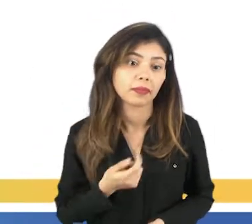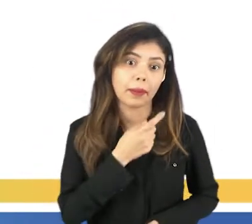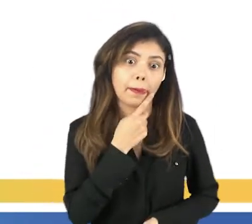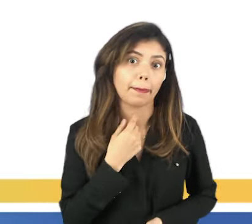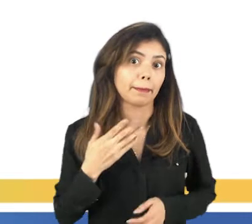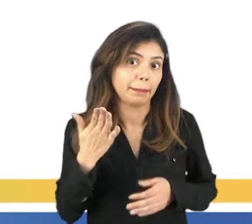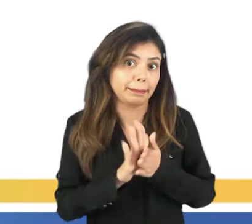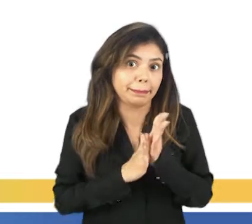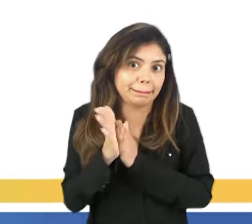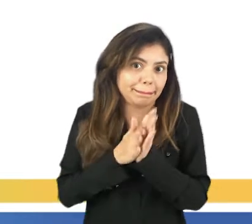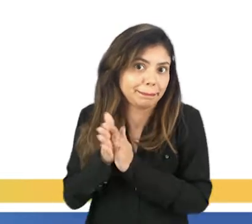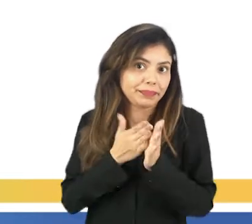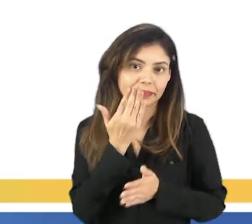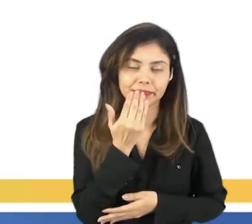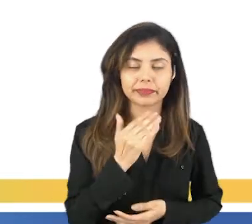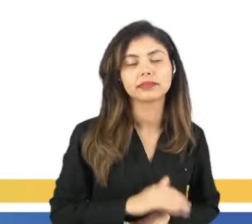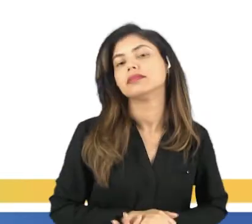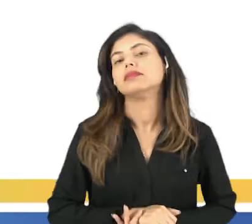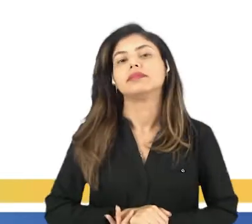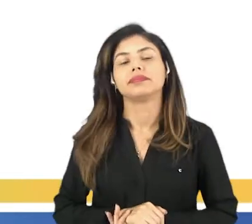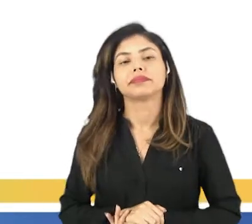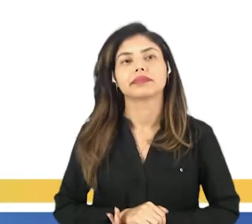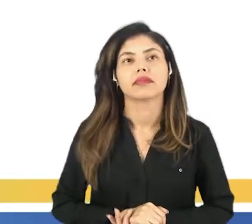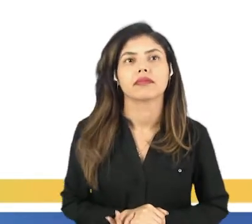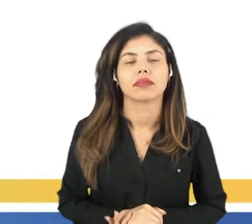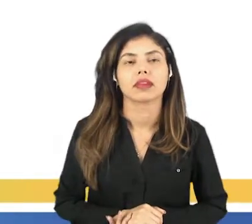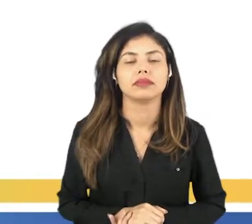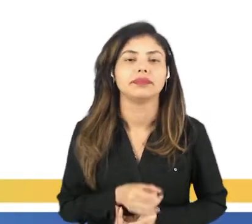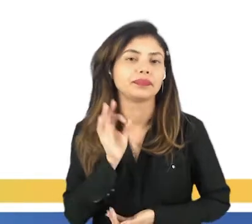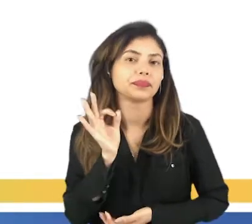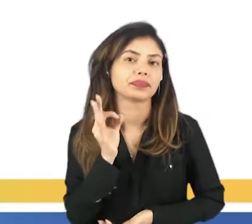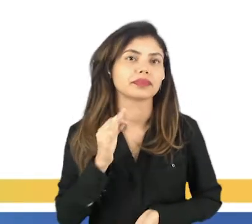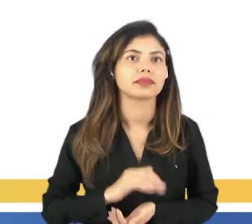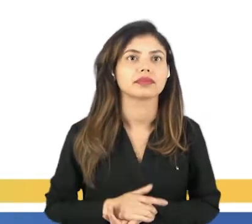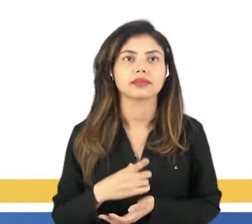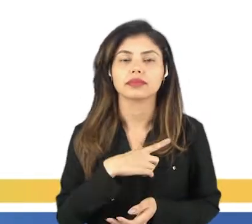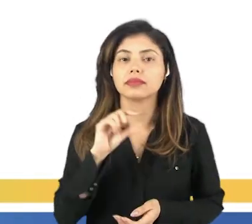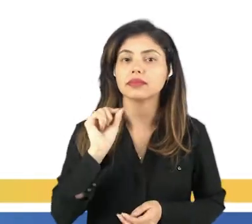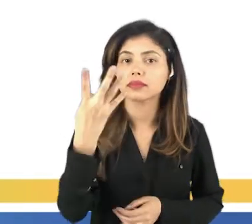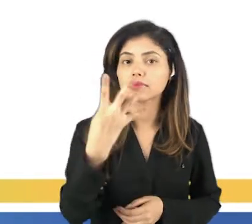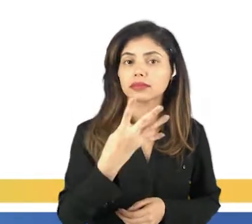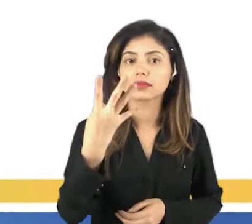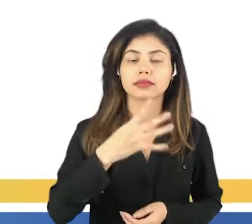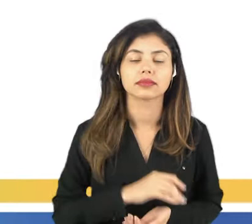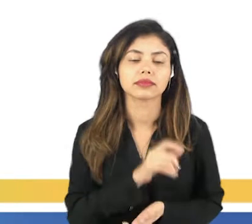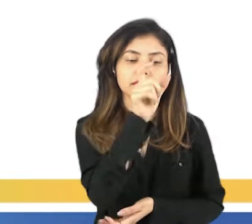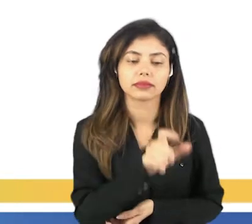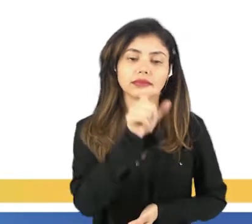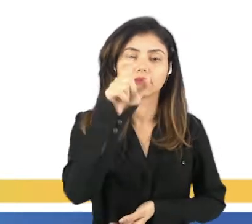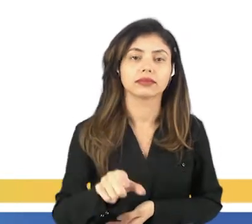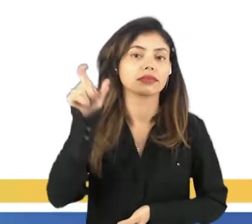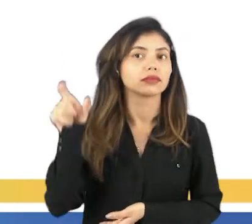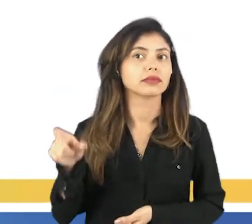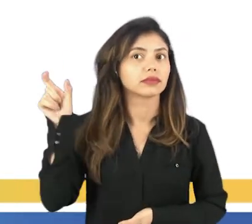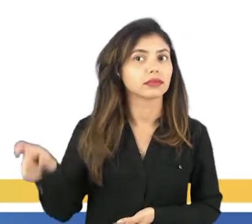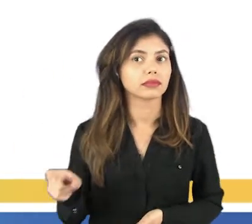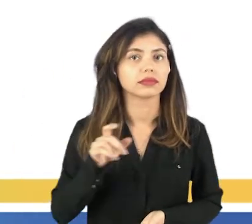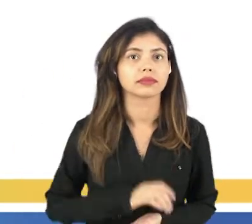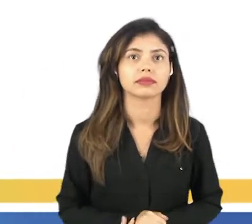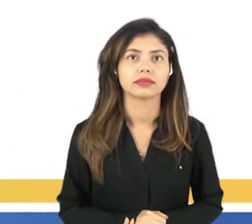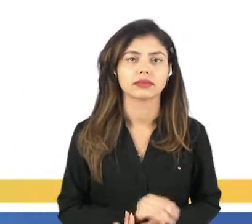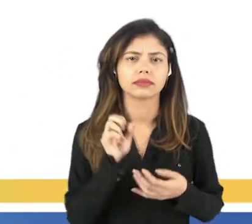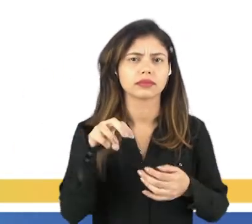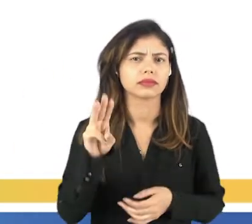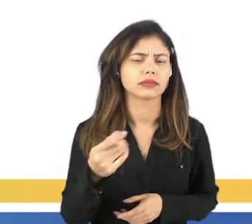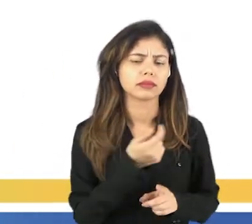fora porque ela adora comer. Certinho, nós temos aí 4 personagens da turma da Mônica, né?